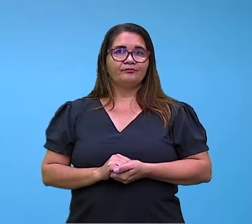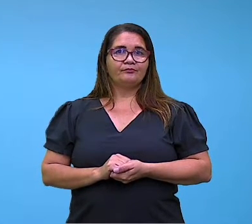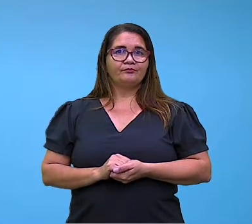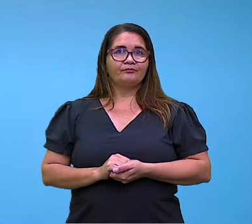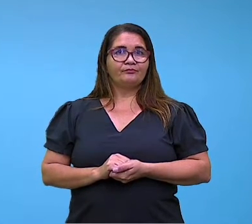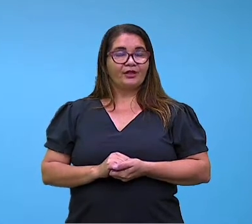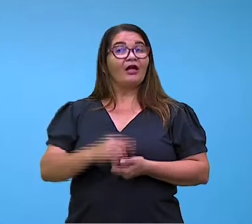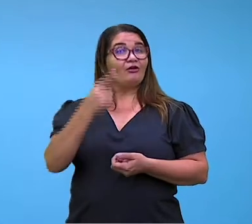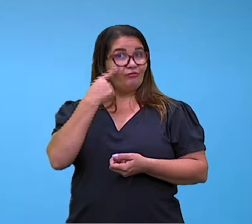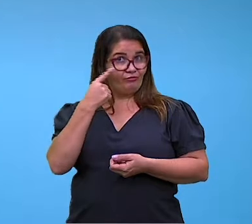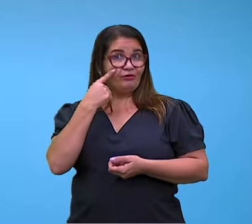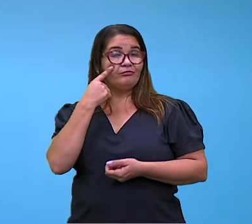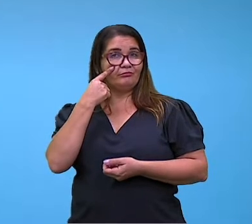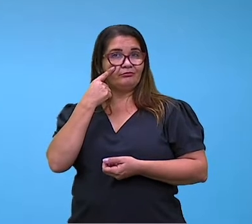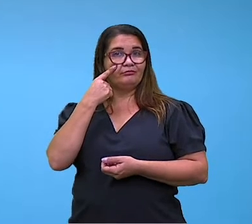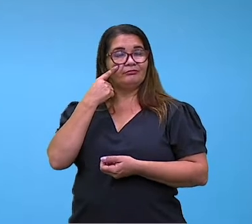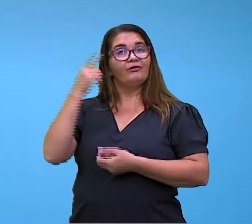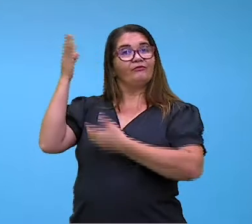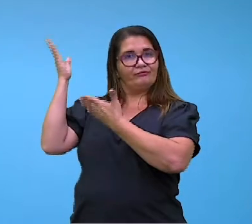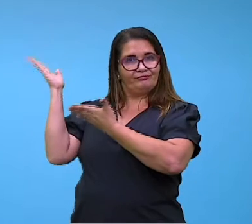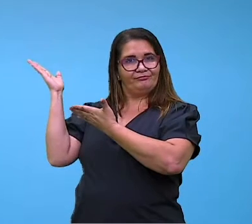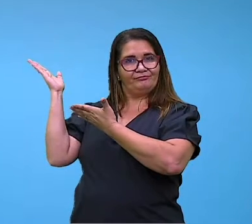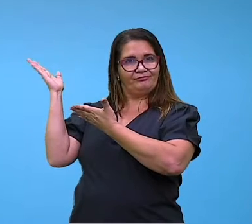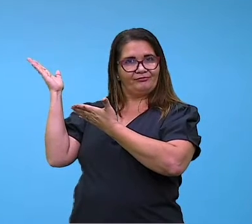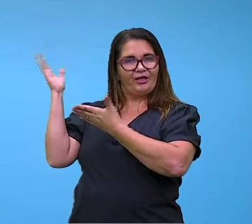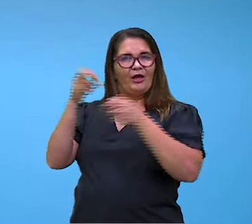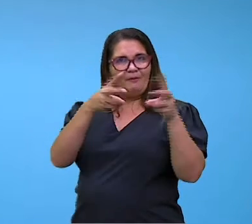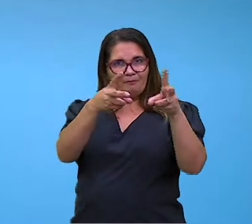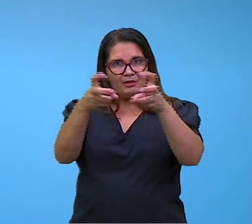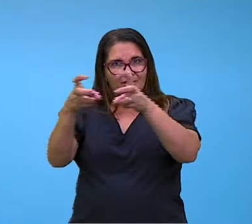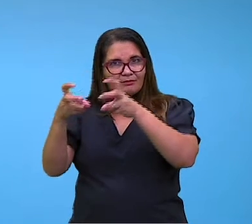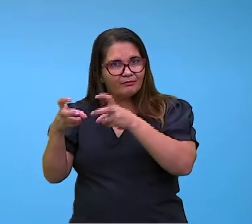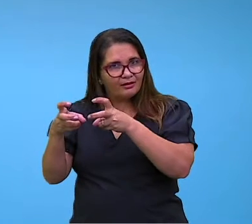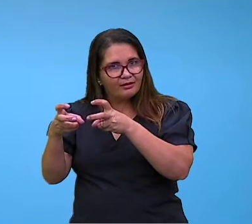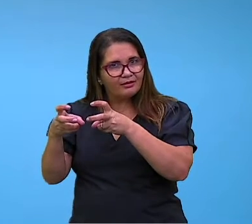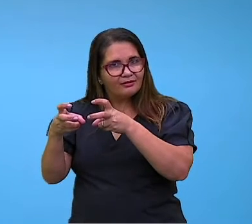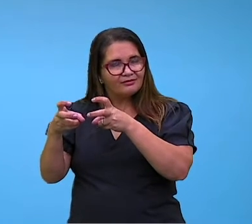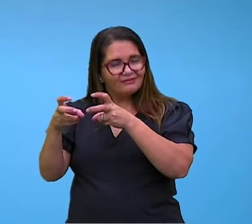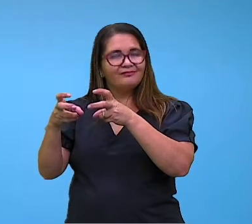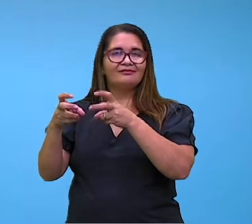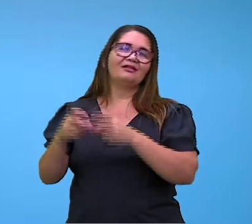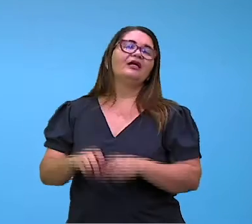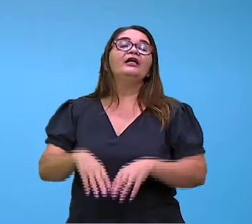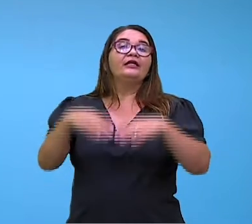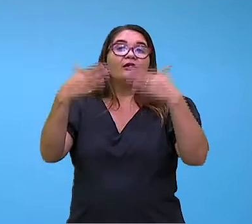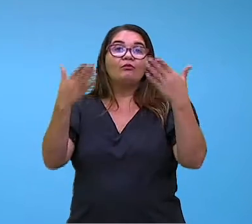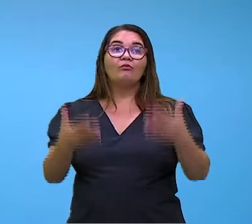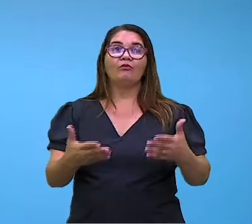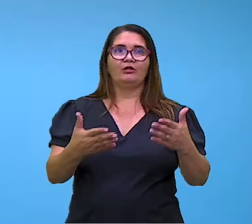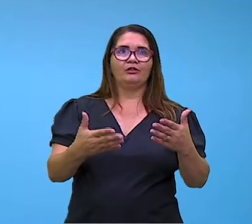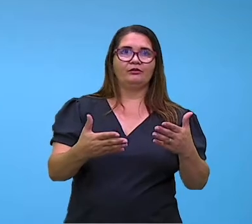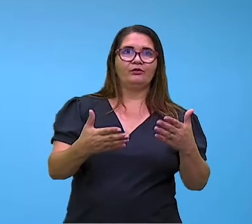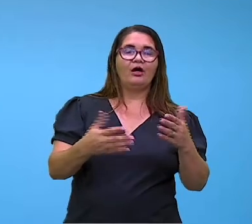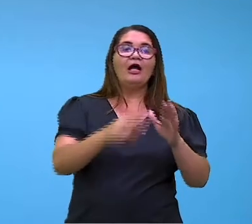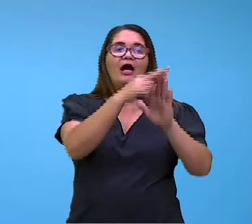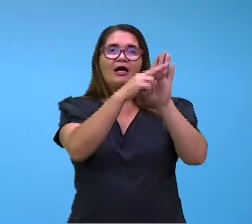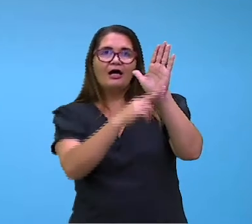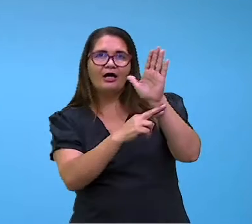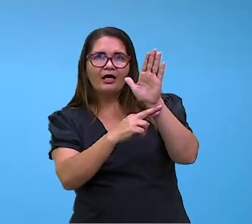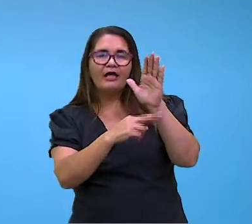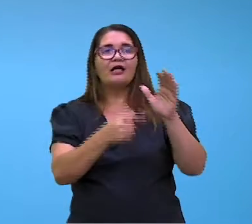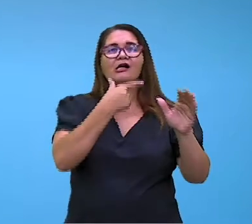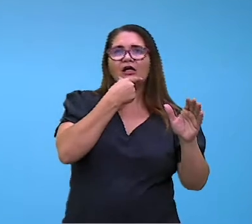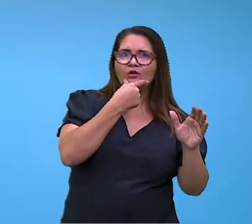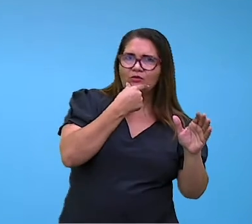Observaram? Marcadinho aqui, ó. Toda vez que você coloca choose A or B, você simplesmente deu